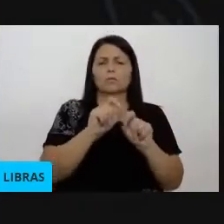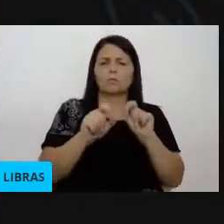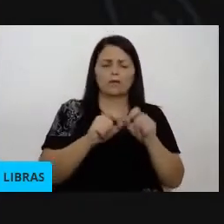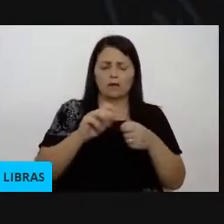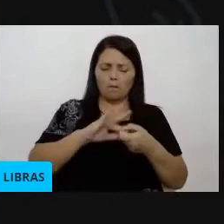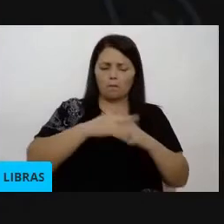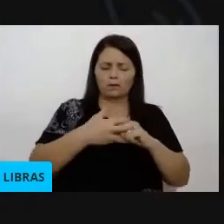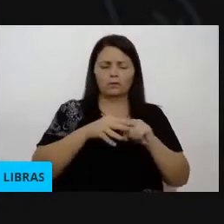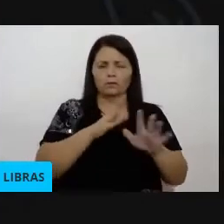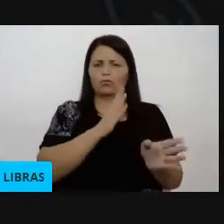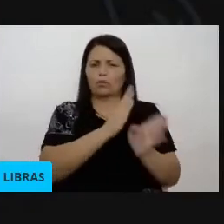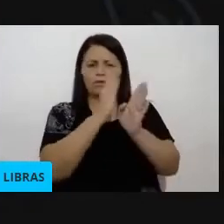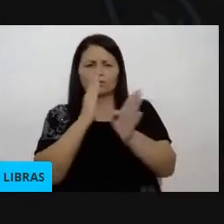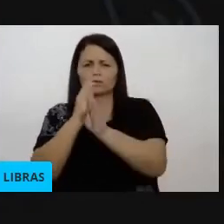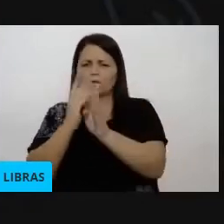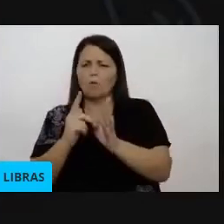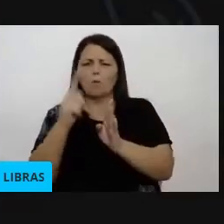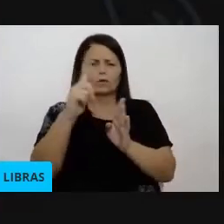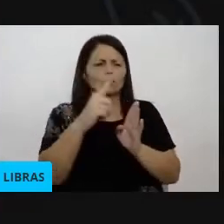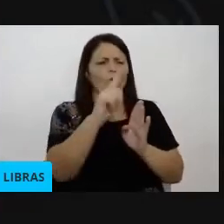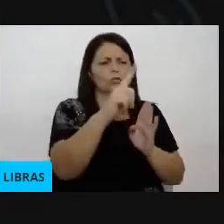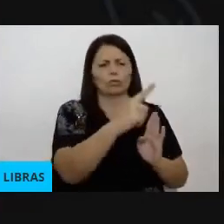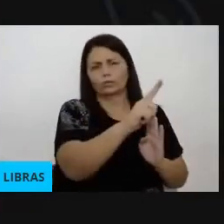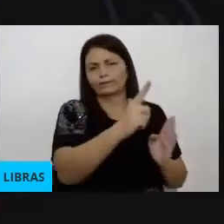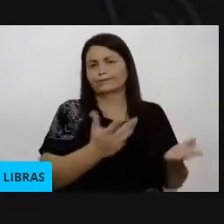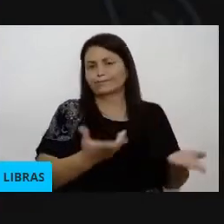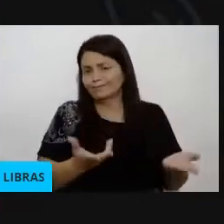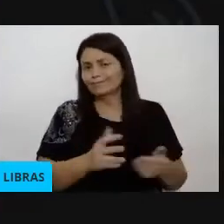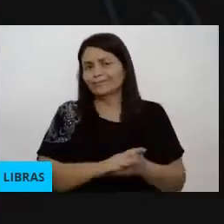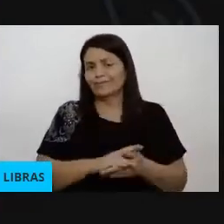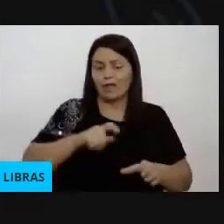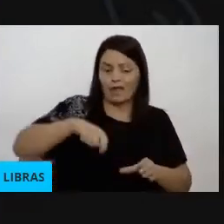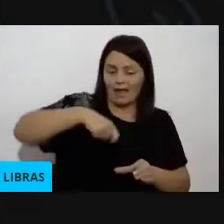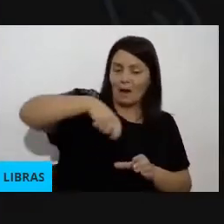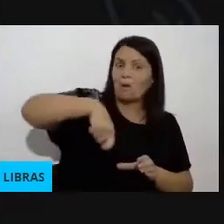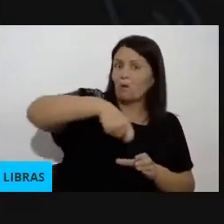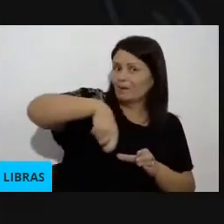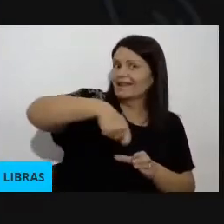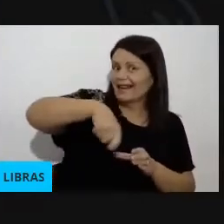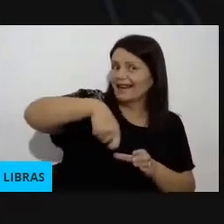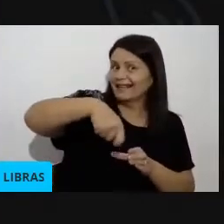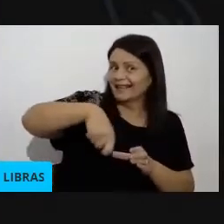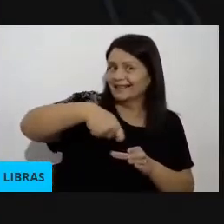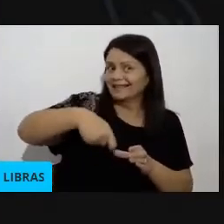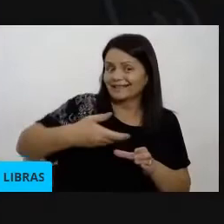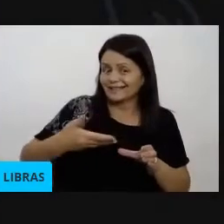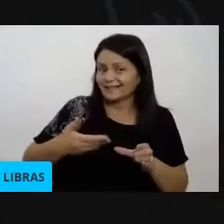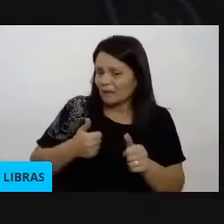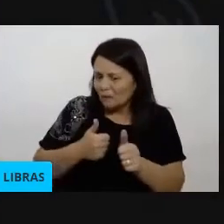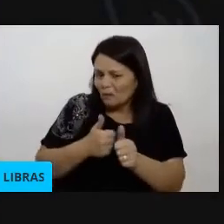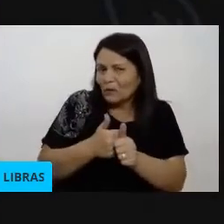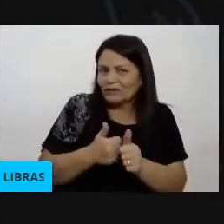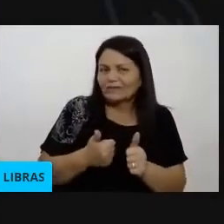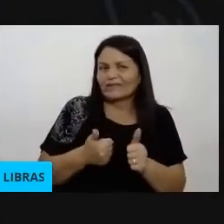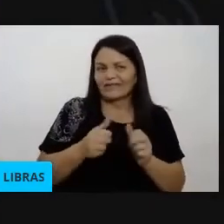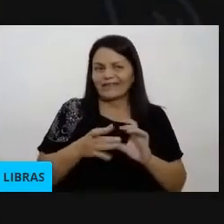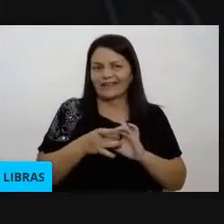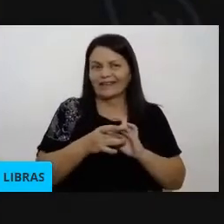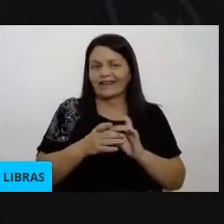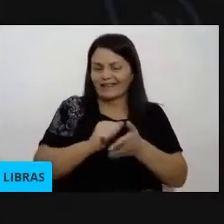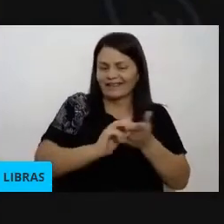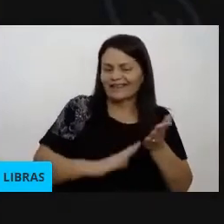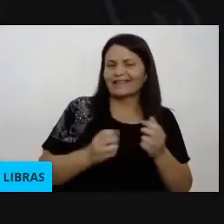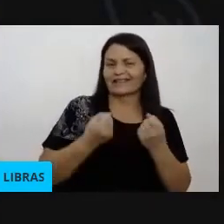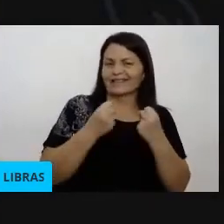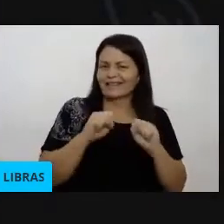pandemia se descobriram muitos outros. A culinária é um grande método de proximidade. A atividade física é um